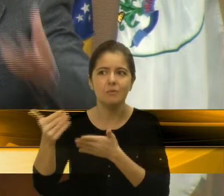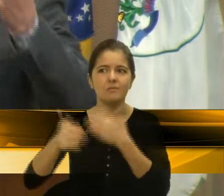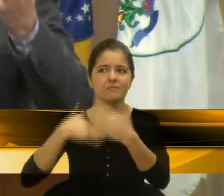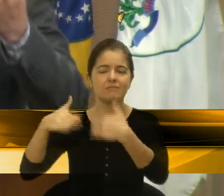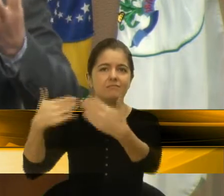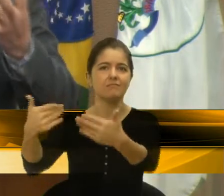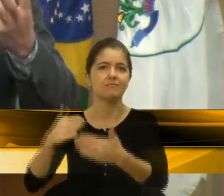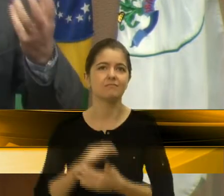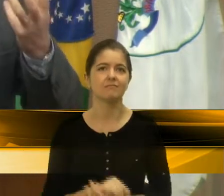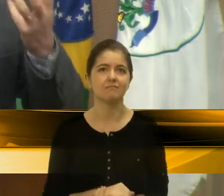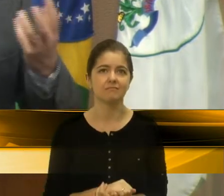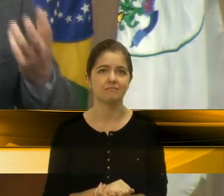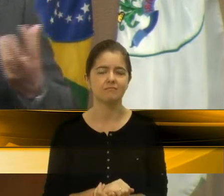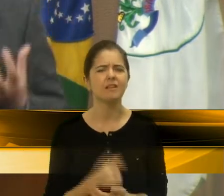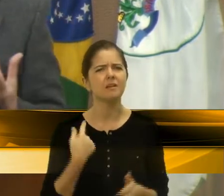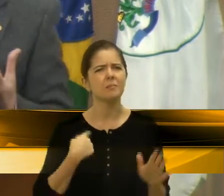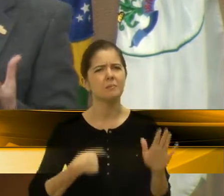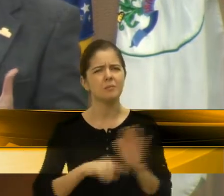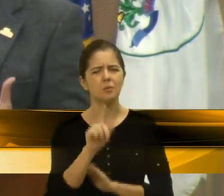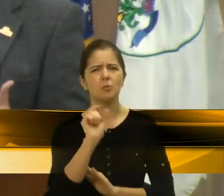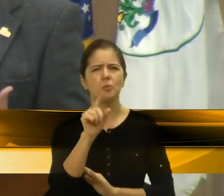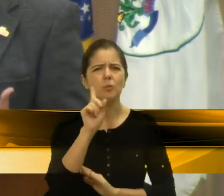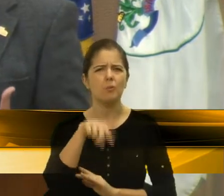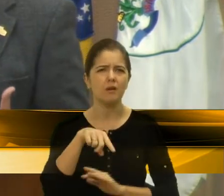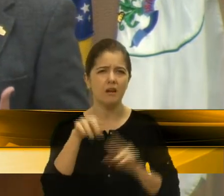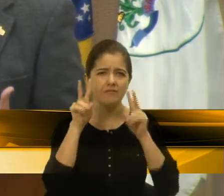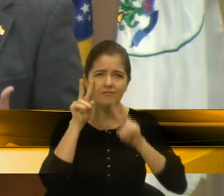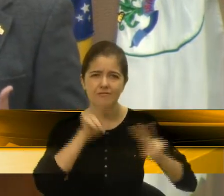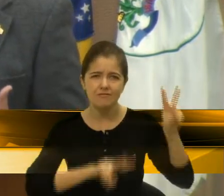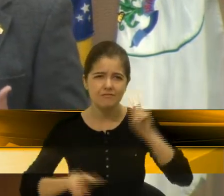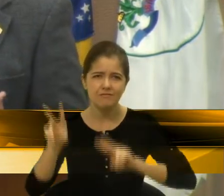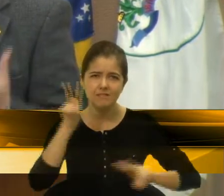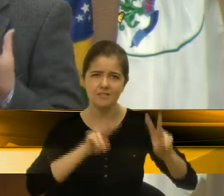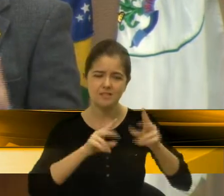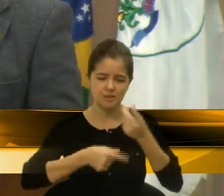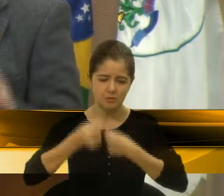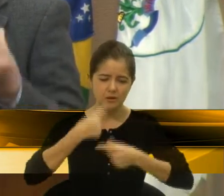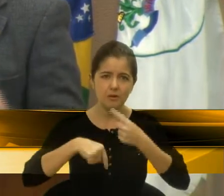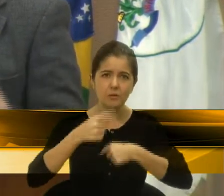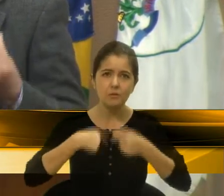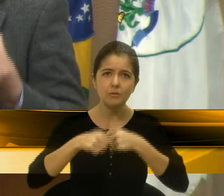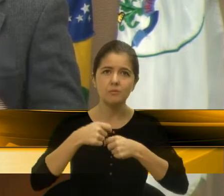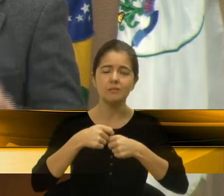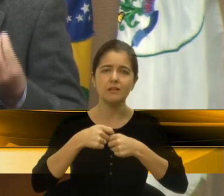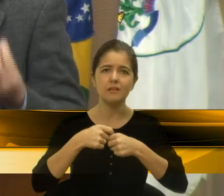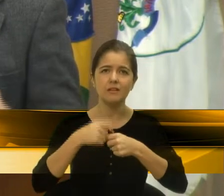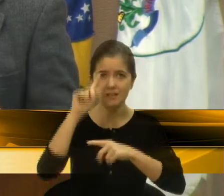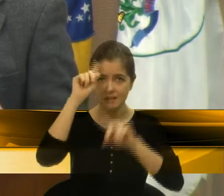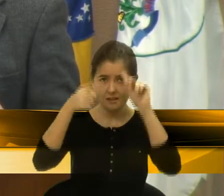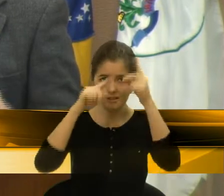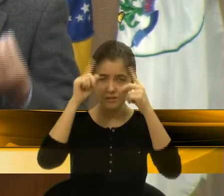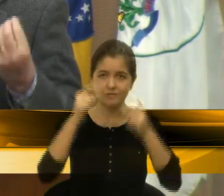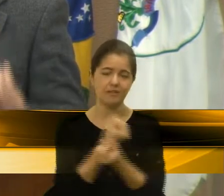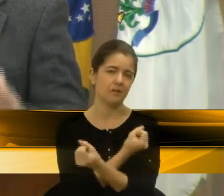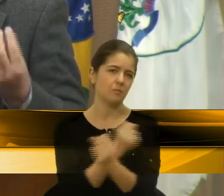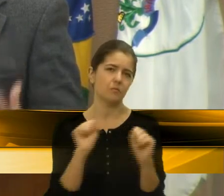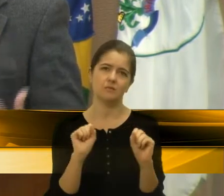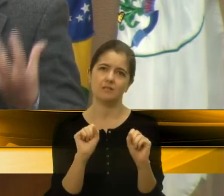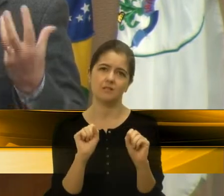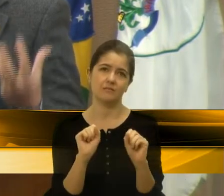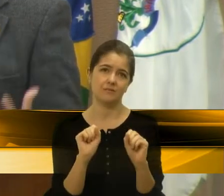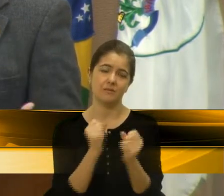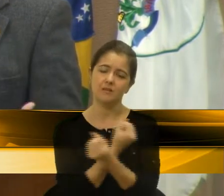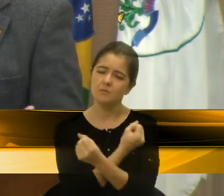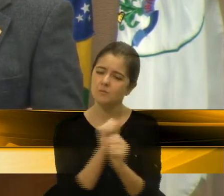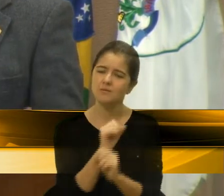Então, que tipo de visão de economia criativa é esta? É impossível ter economia digital sem meios